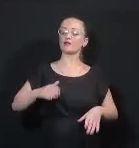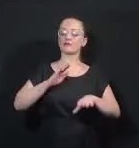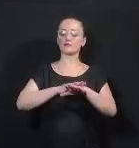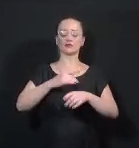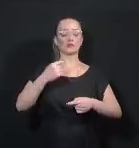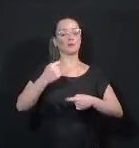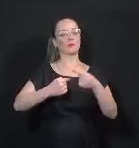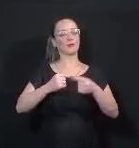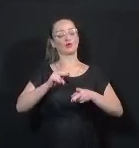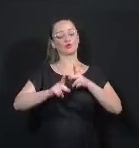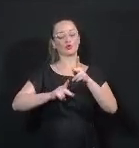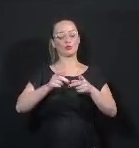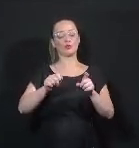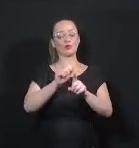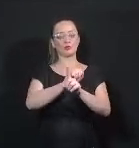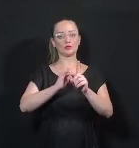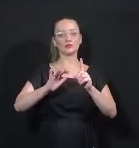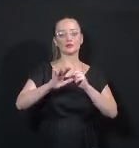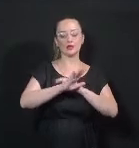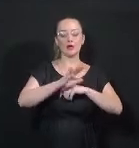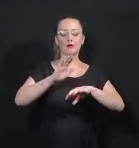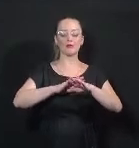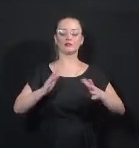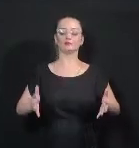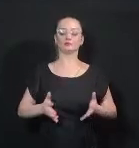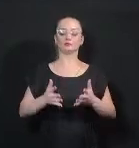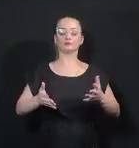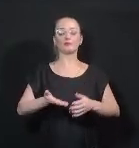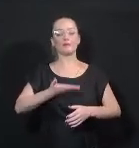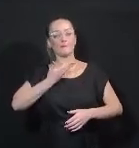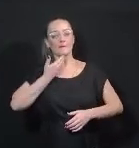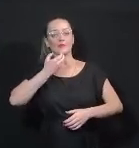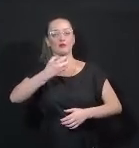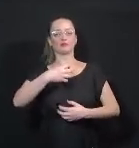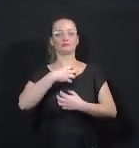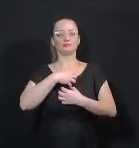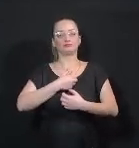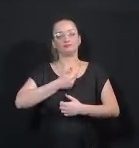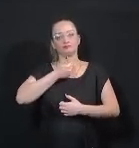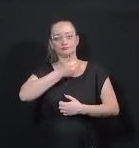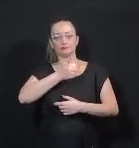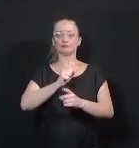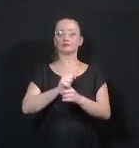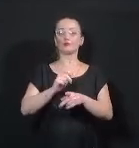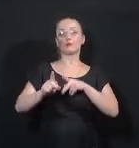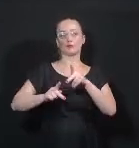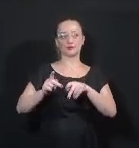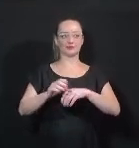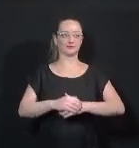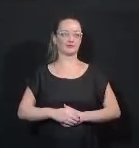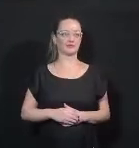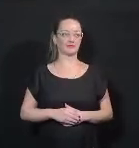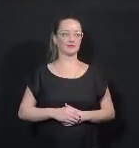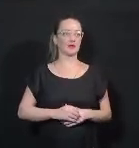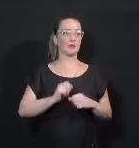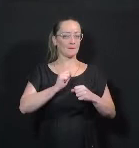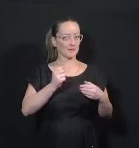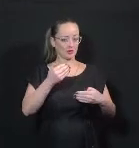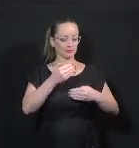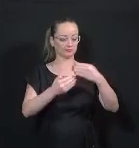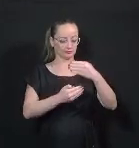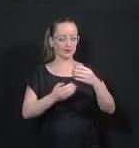e sociais que melhorassem o bem-estar da população. Por gentileza, podia passar aí